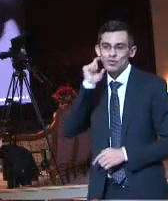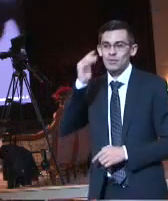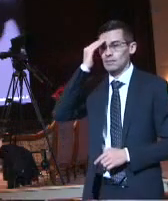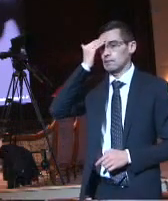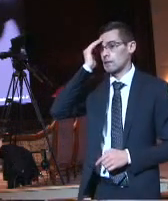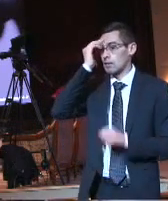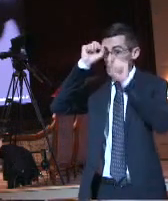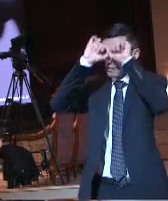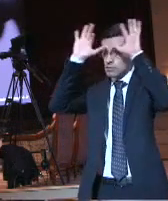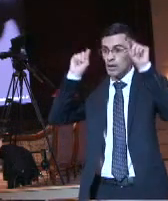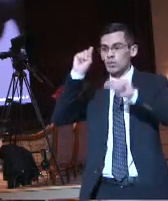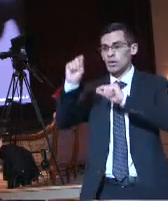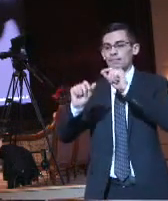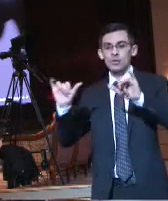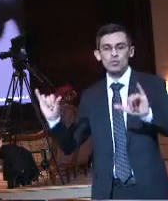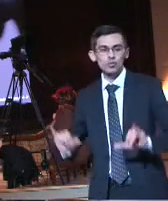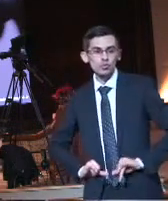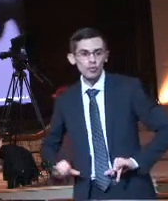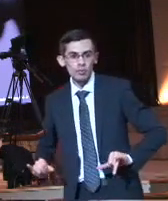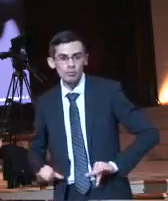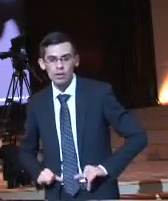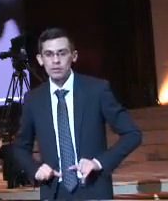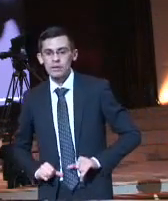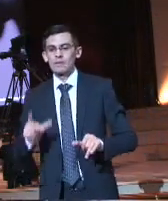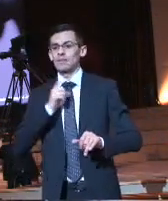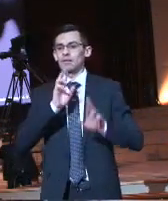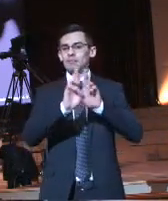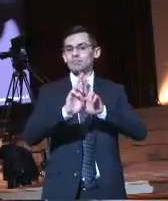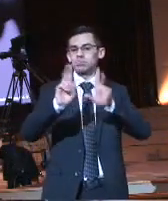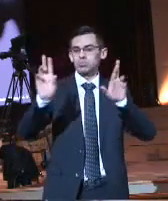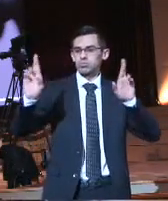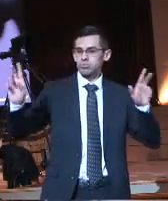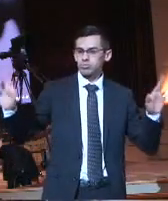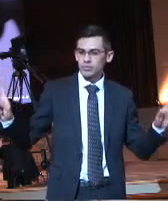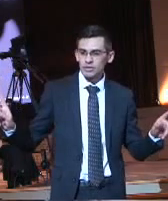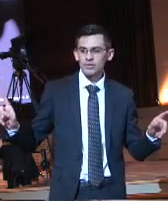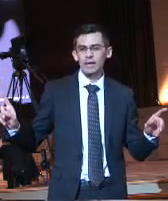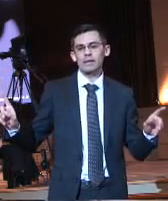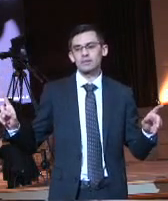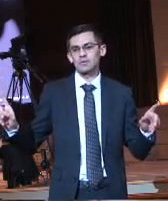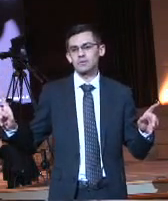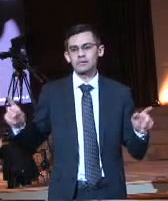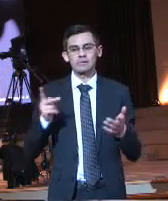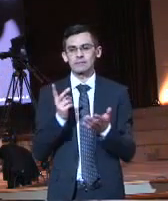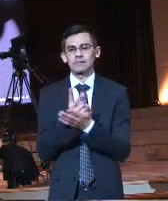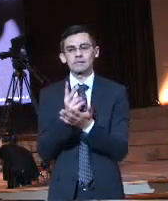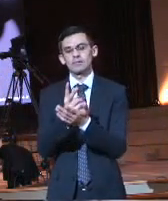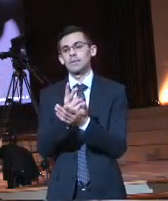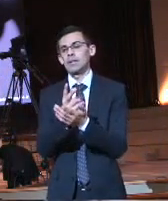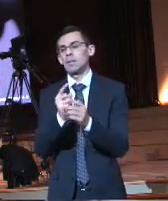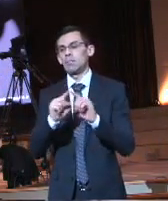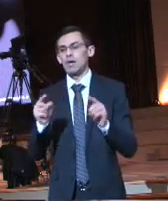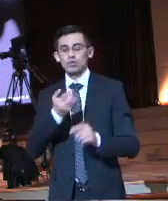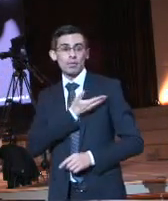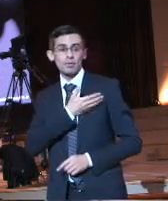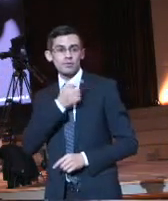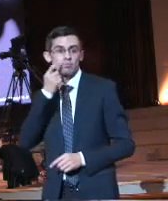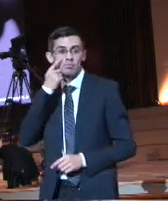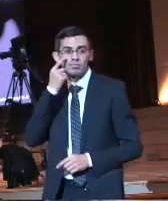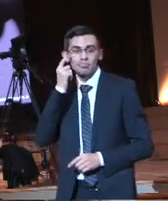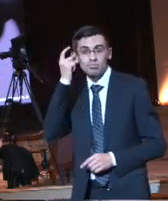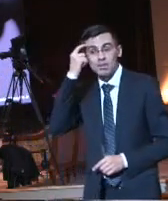que o sofrimento tem múltiplas causas, que é uma equação de vários graus. Eles achavam que era uma equação